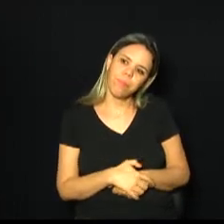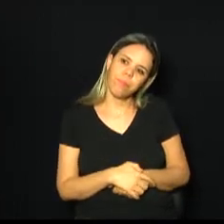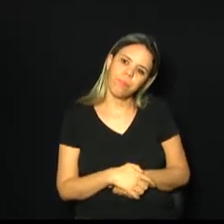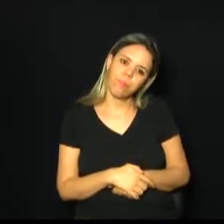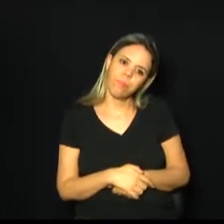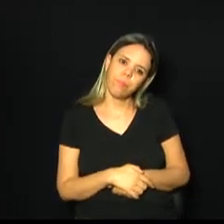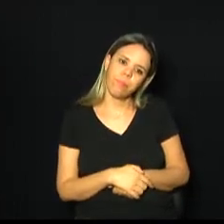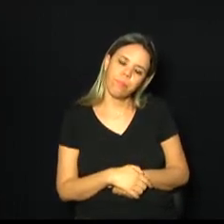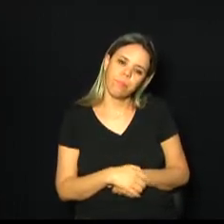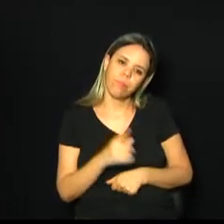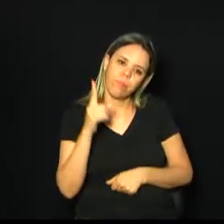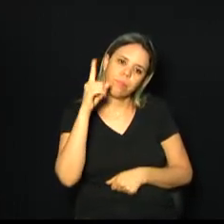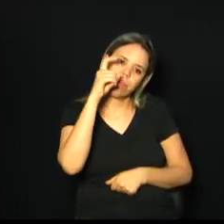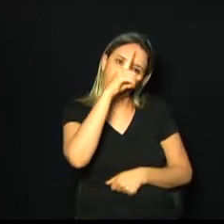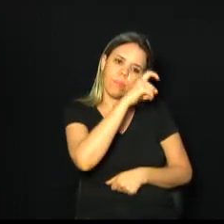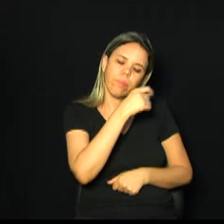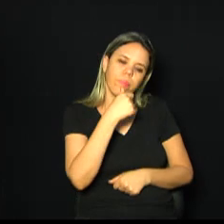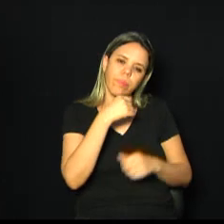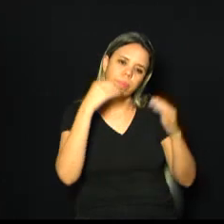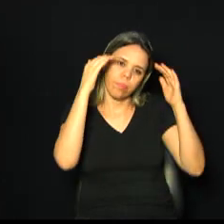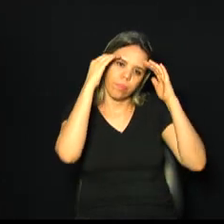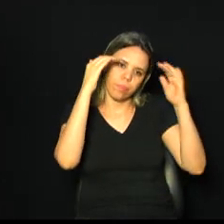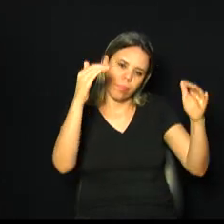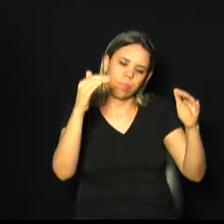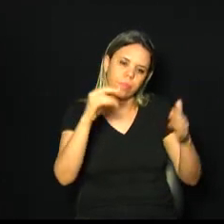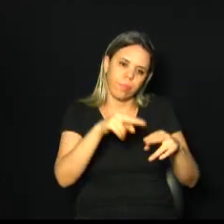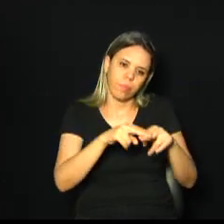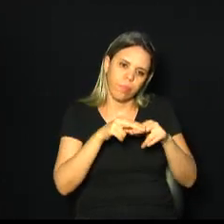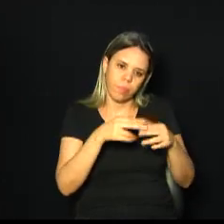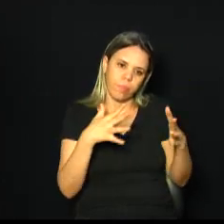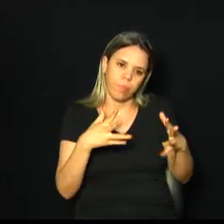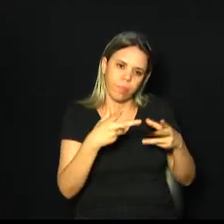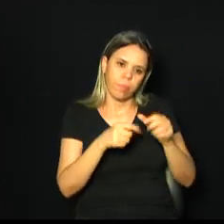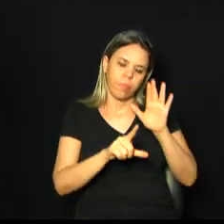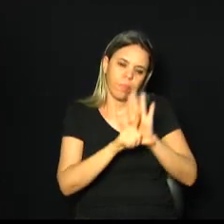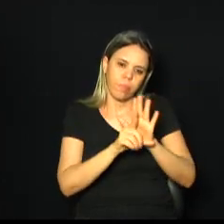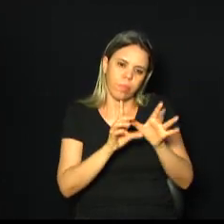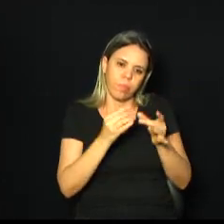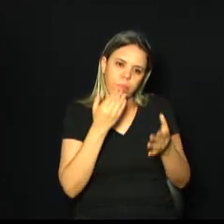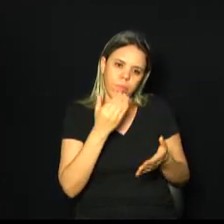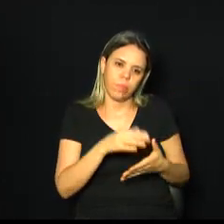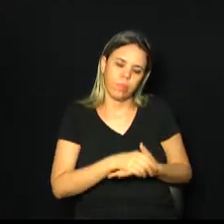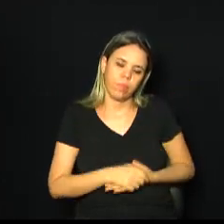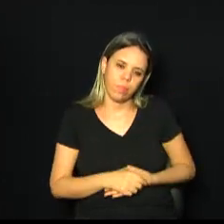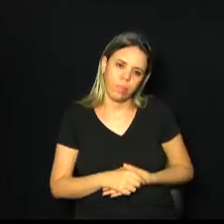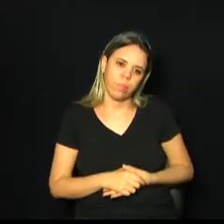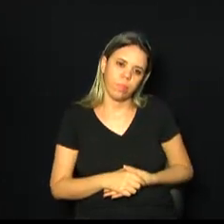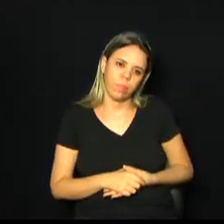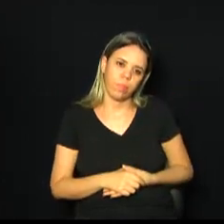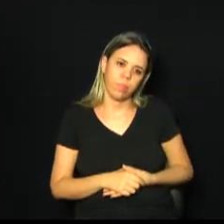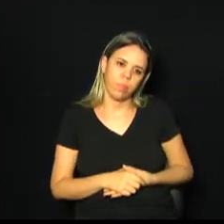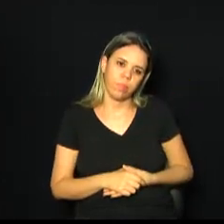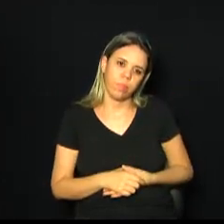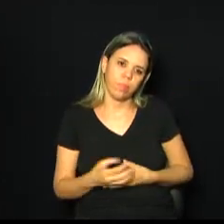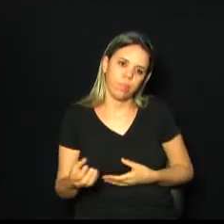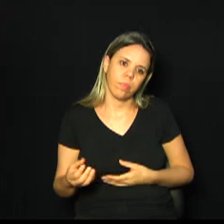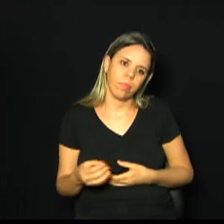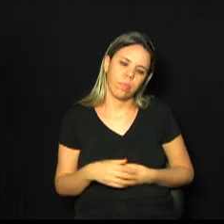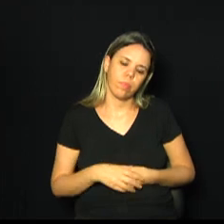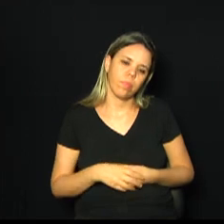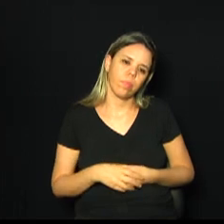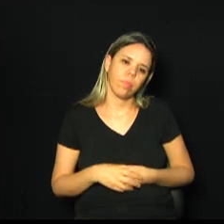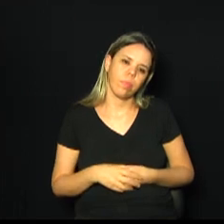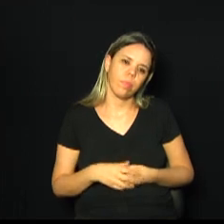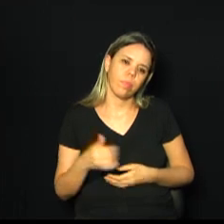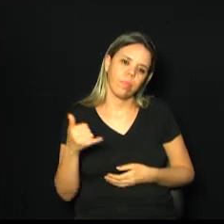Então, é muito difícil cumprir exatamente tudo que a lei pede. Dispositivos móveis. Quem